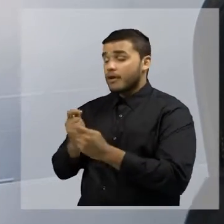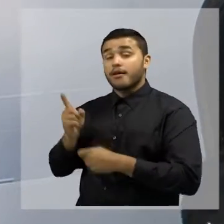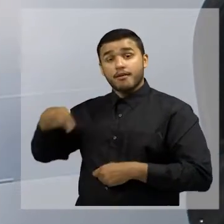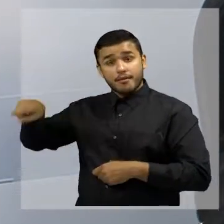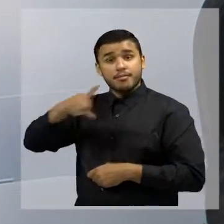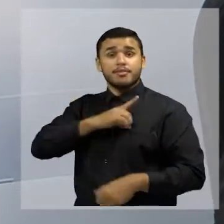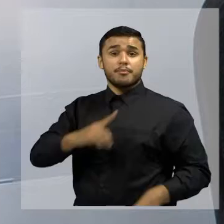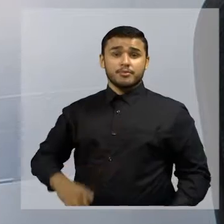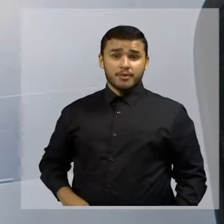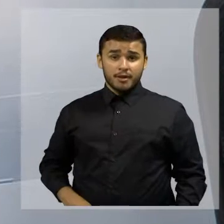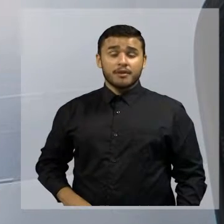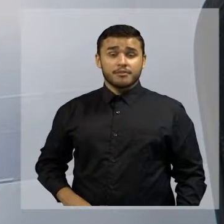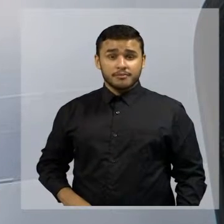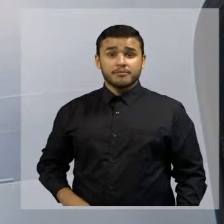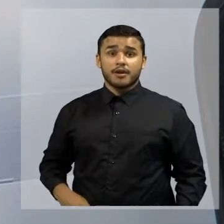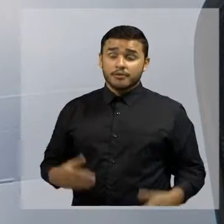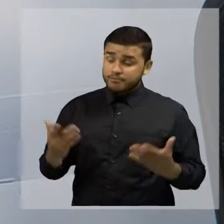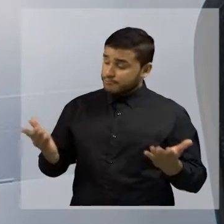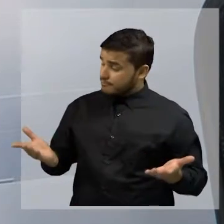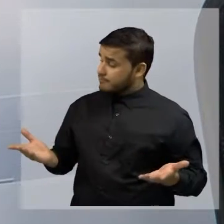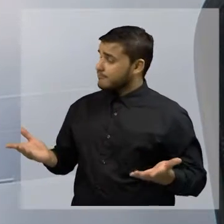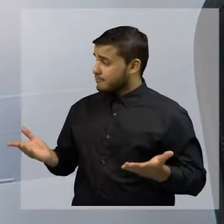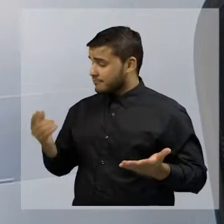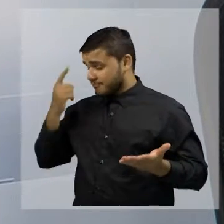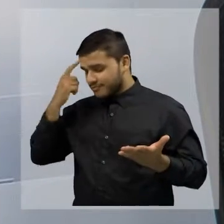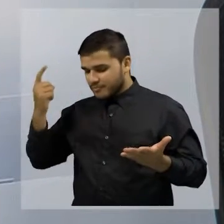uma tese de reforma